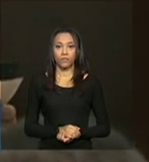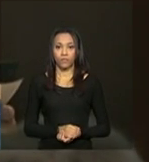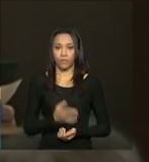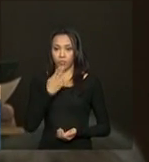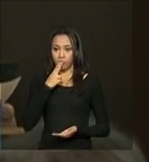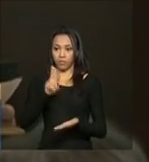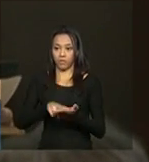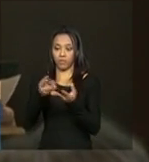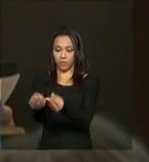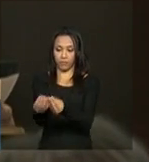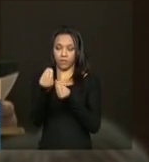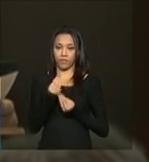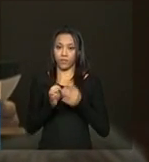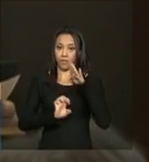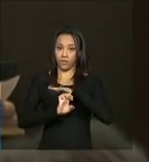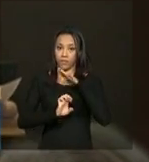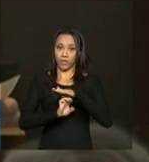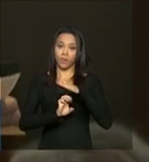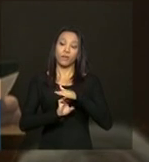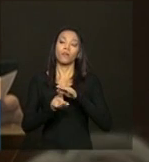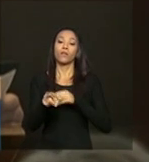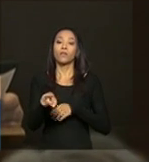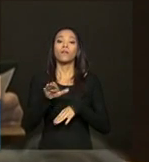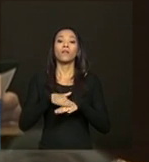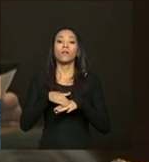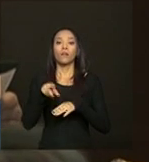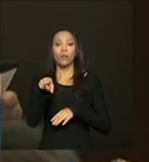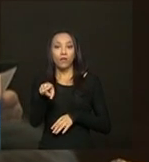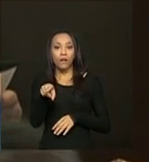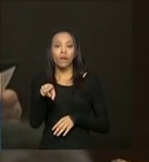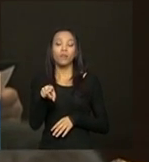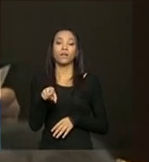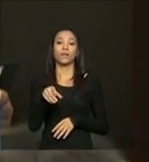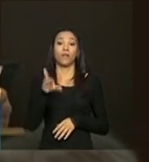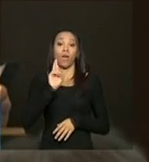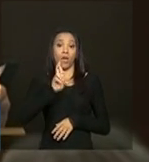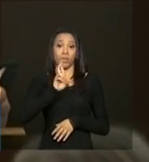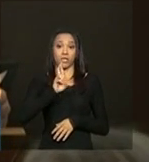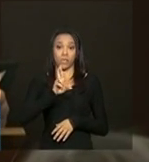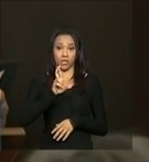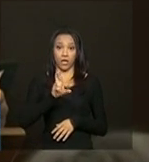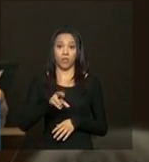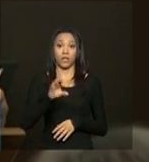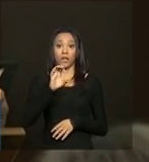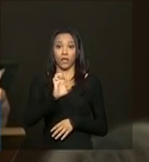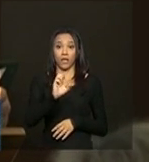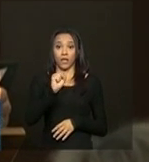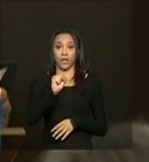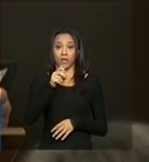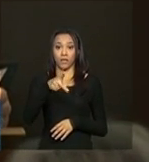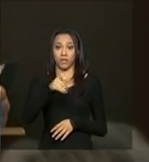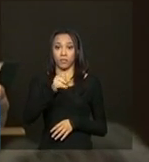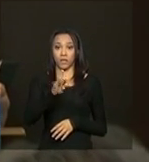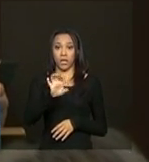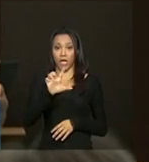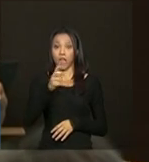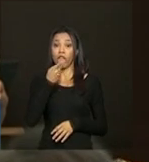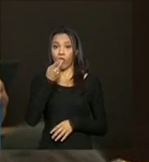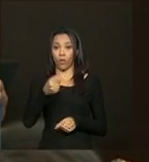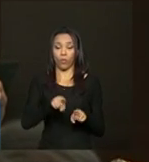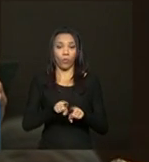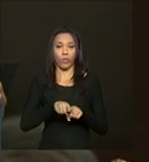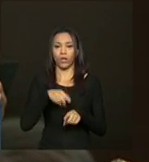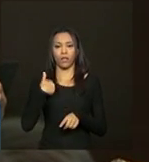Envelope entregue pelo proponente Abengoa Construção Brasil Limitada, representado pela corretora Spinelli, declara que não